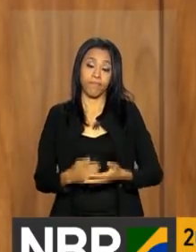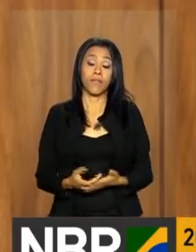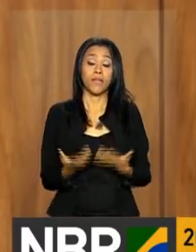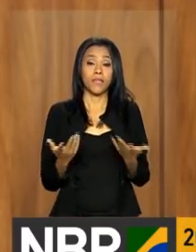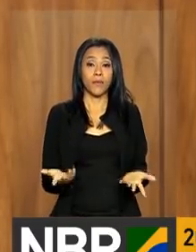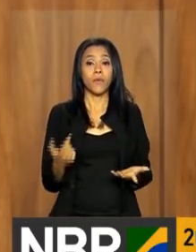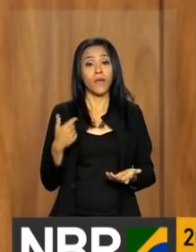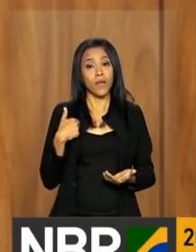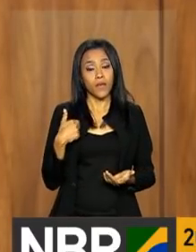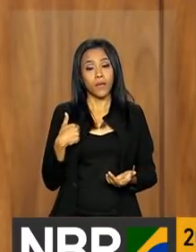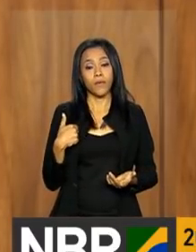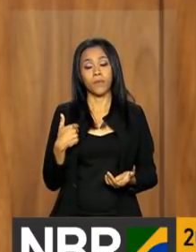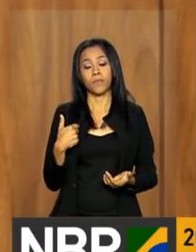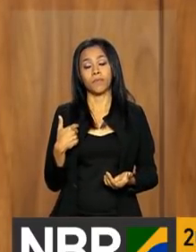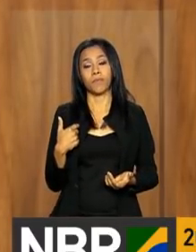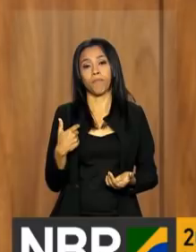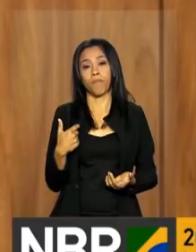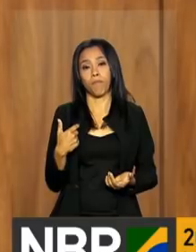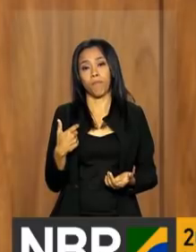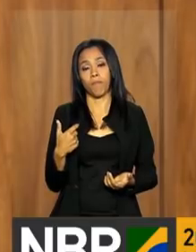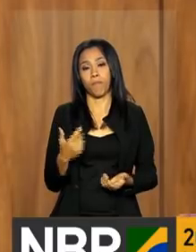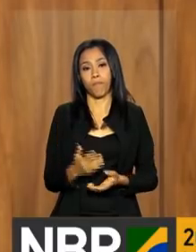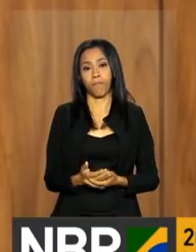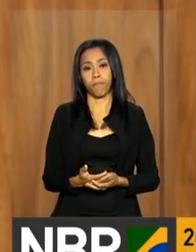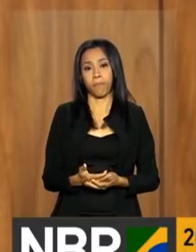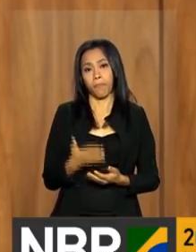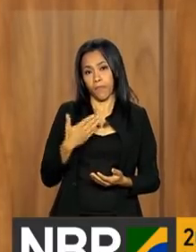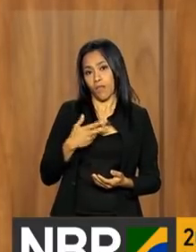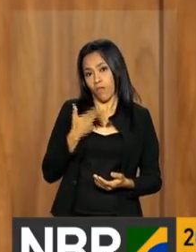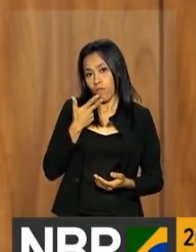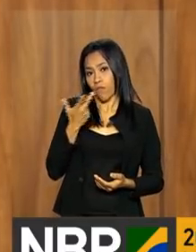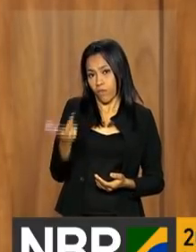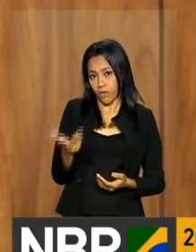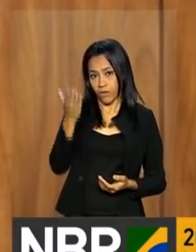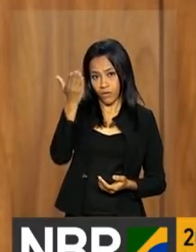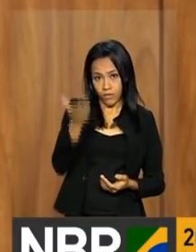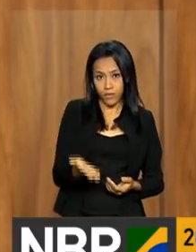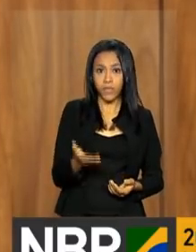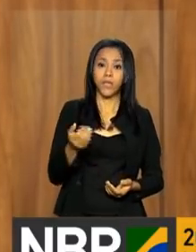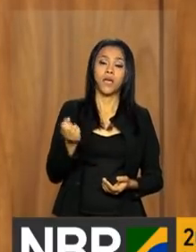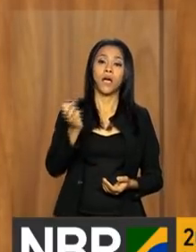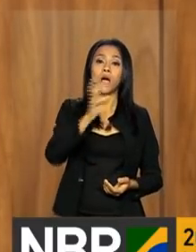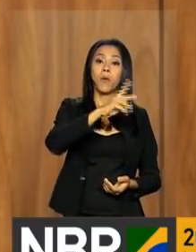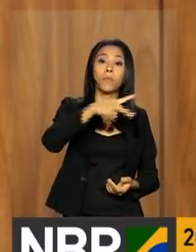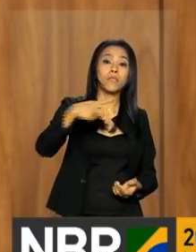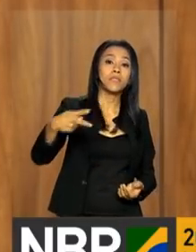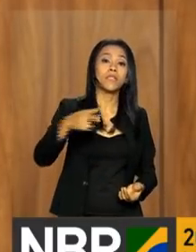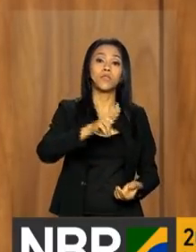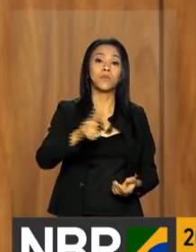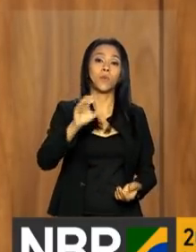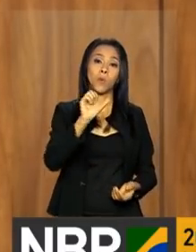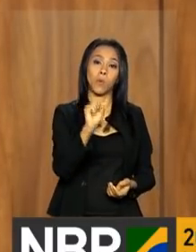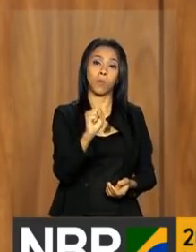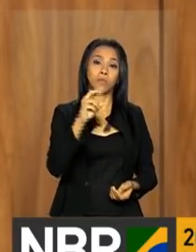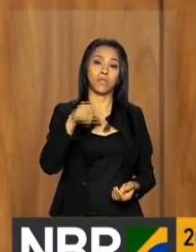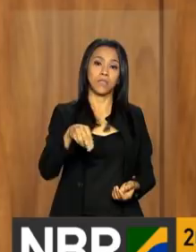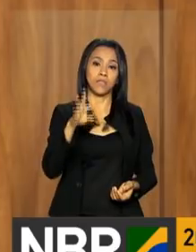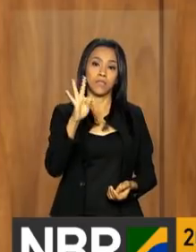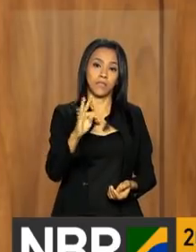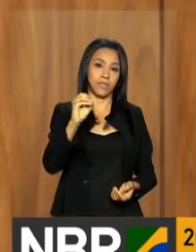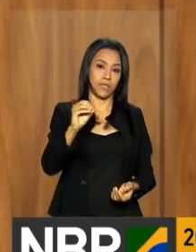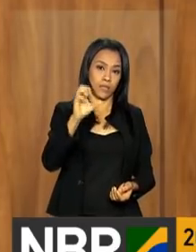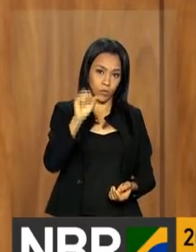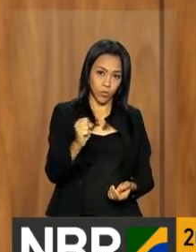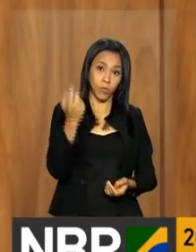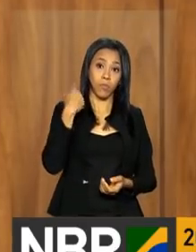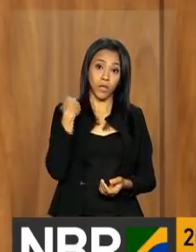ao presidente Santos que também iniciássemos negociações para um